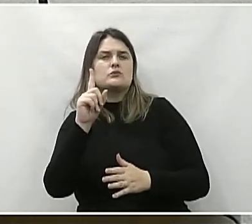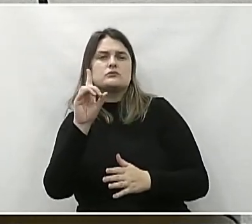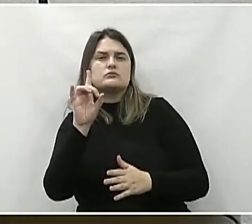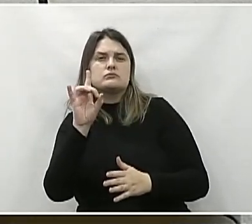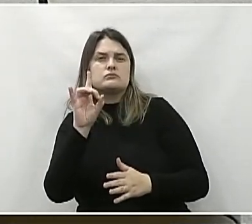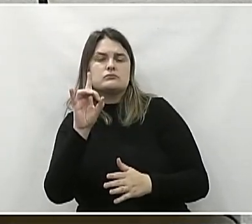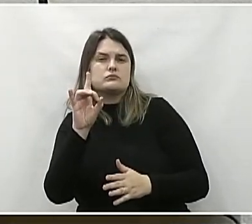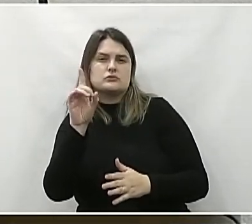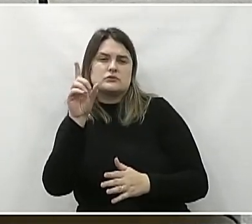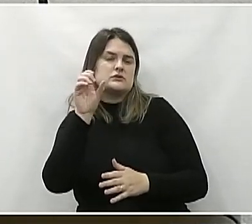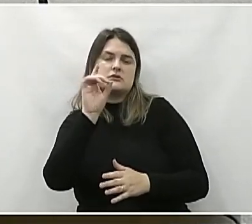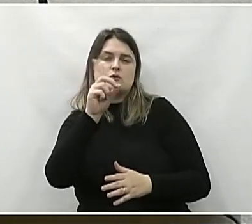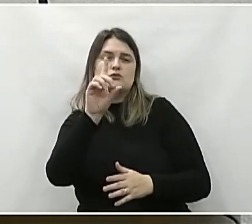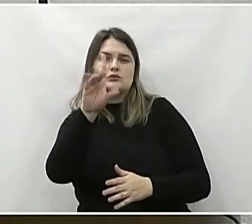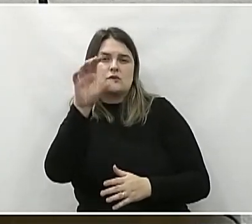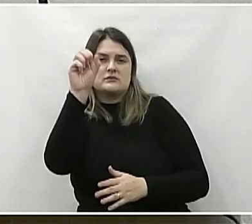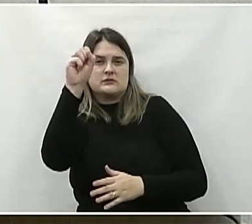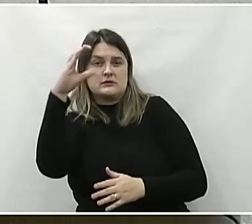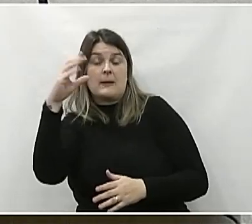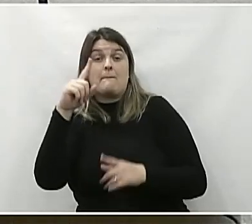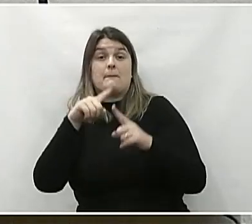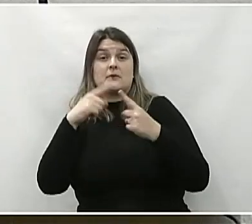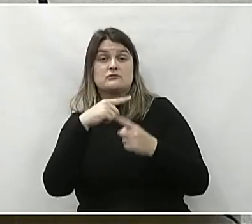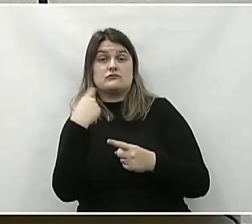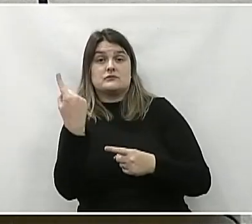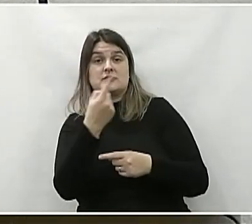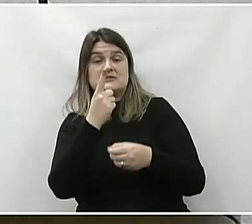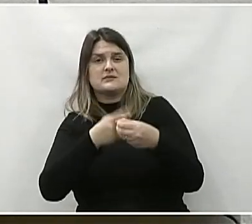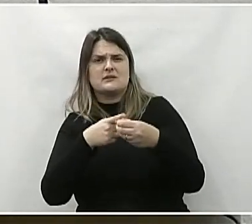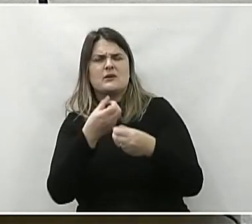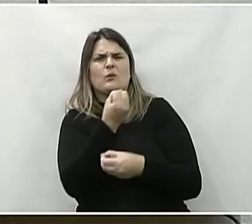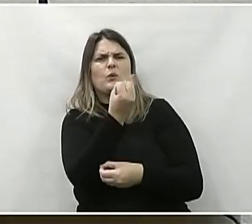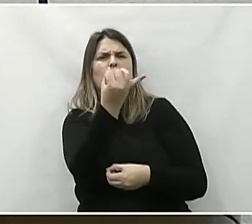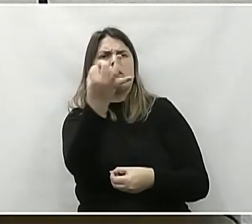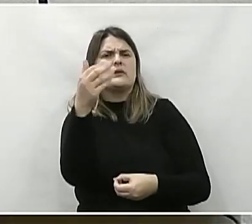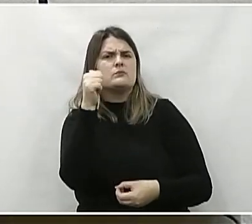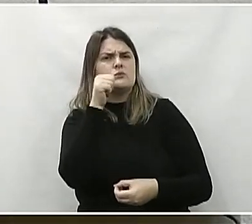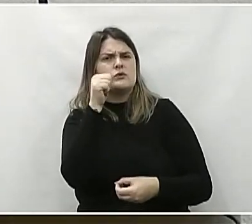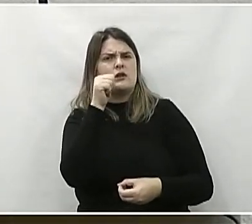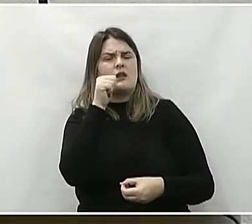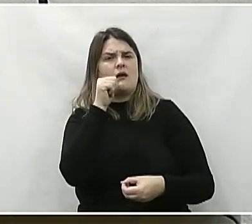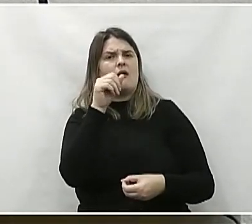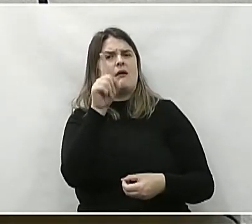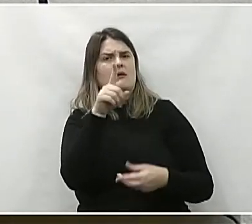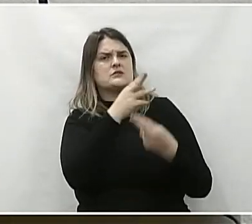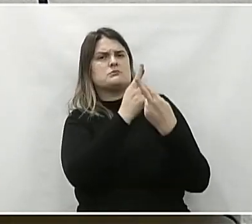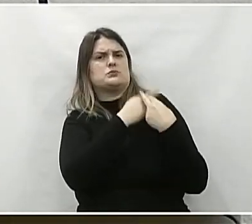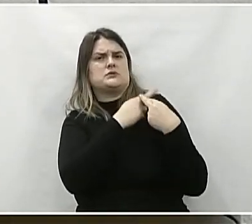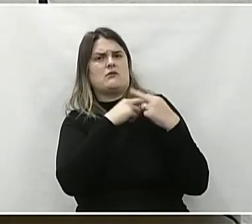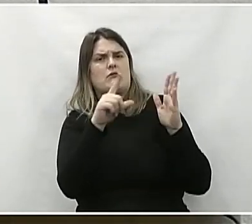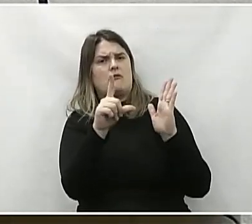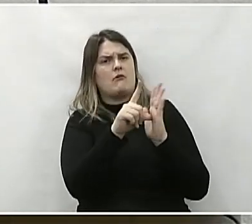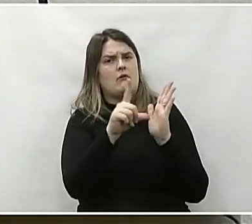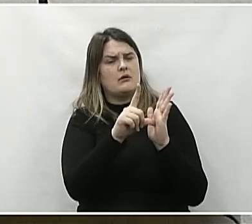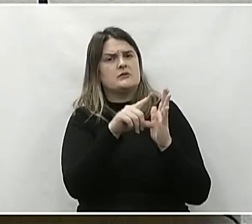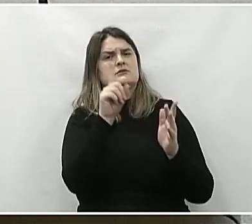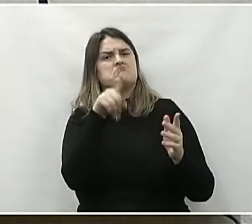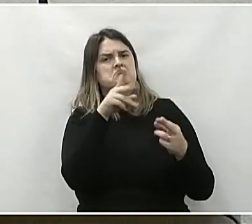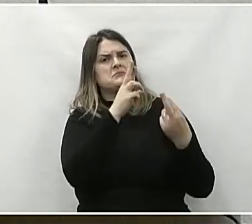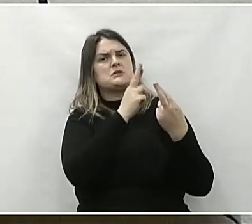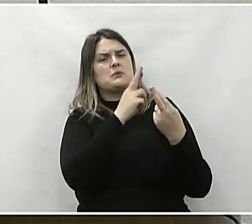só descer São Cristóvão Mas a nossa cidade quantas mulheres pioneiras a frente se dedicando